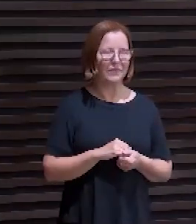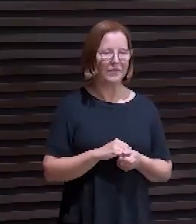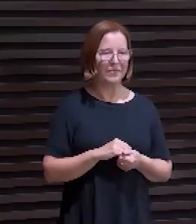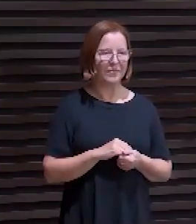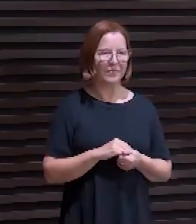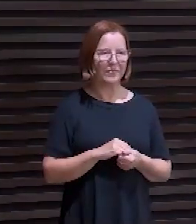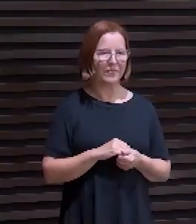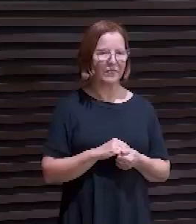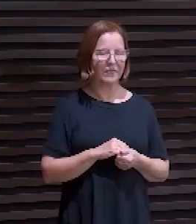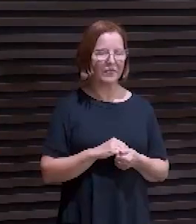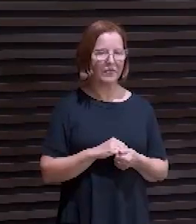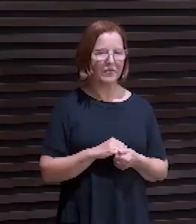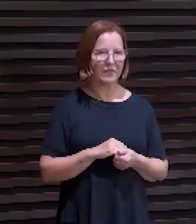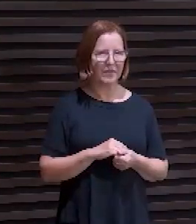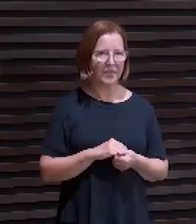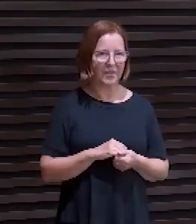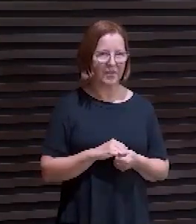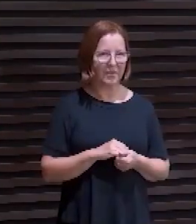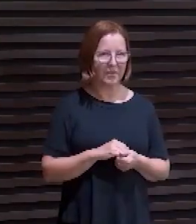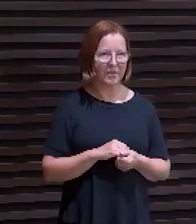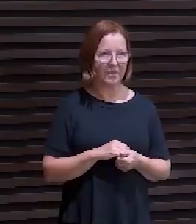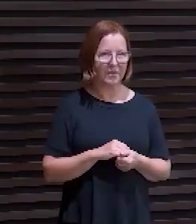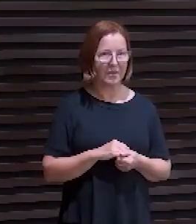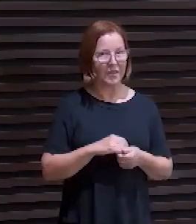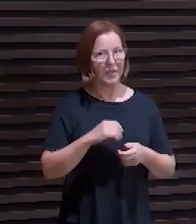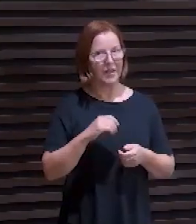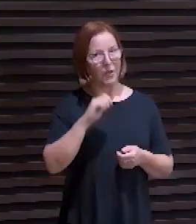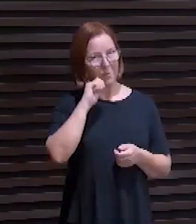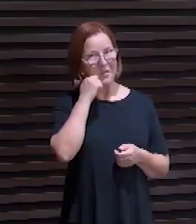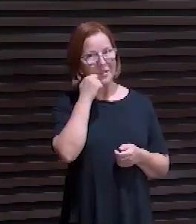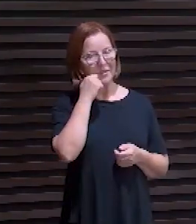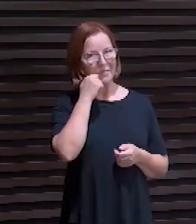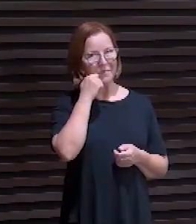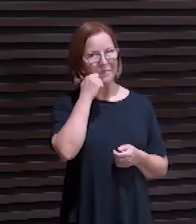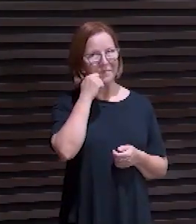ele é um mistério